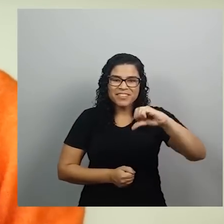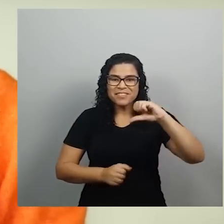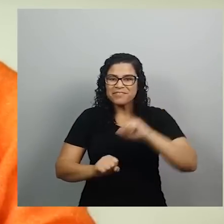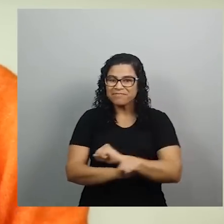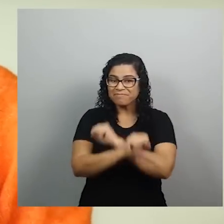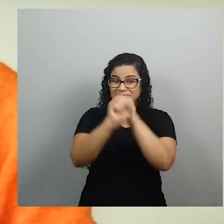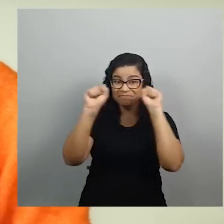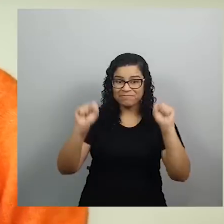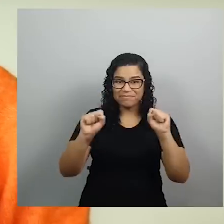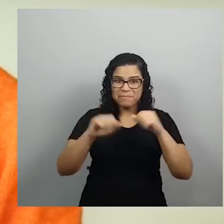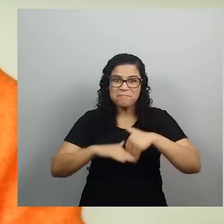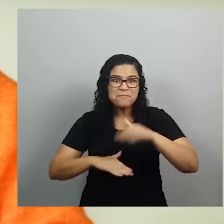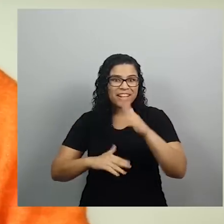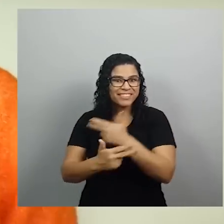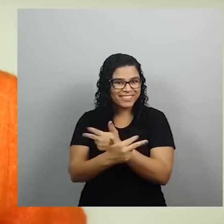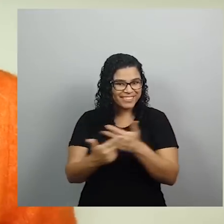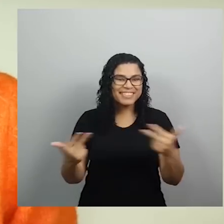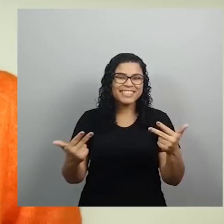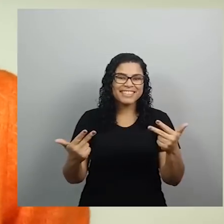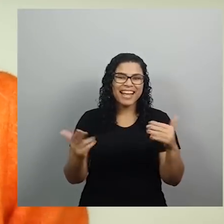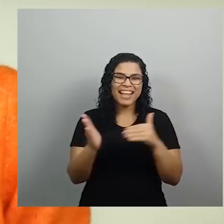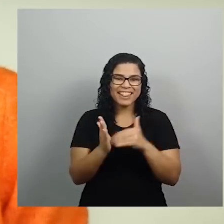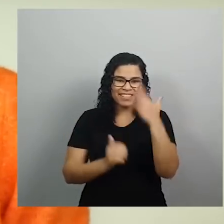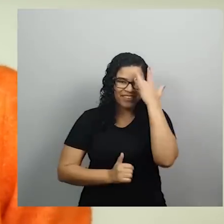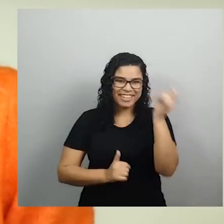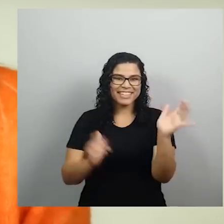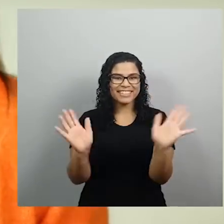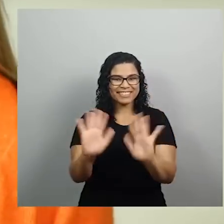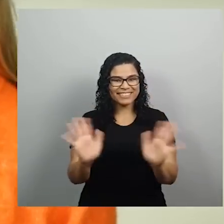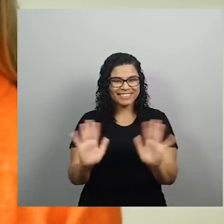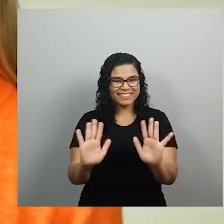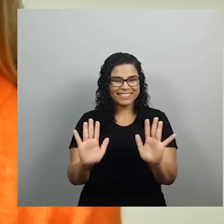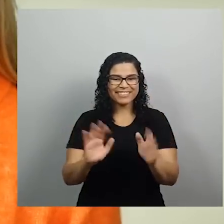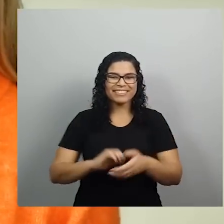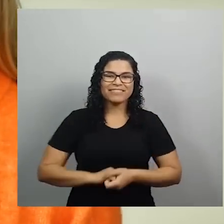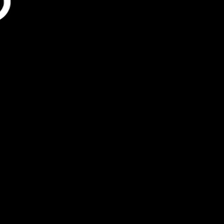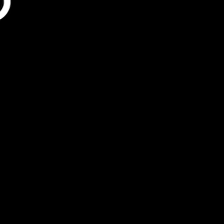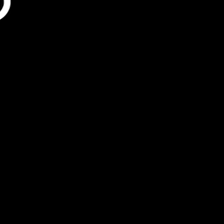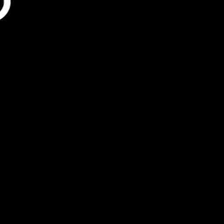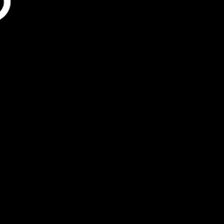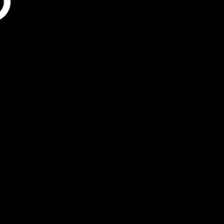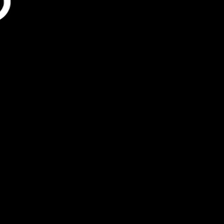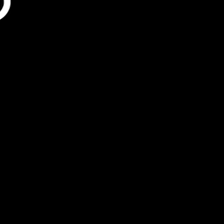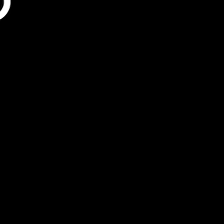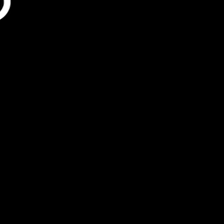vocês às 9 da manhã com muito mais. Até amanhã. Tchau, tchau!